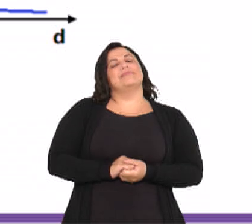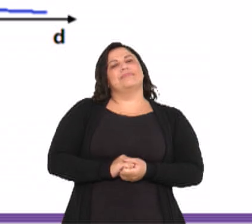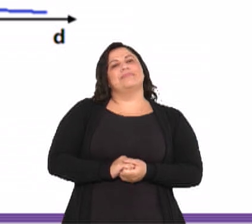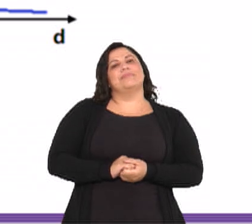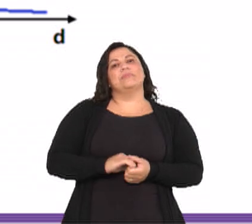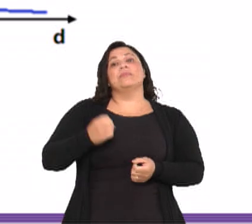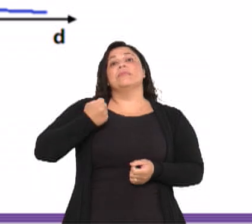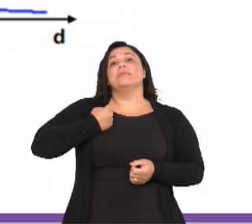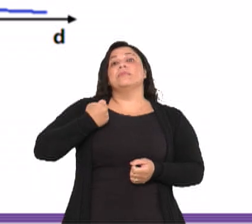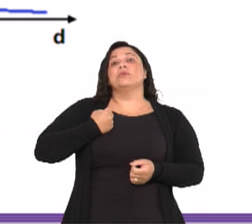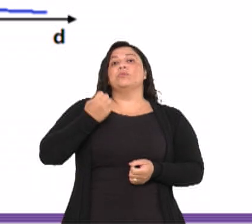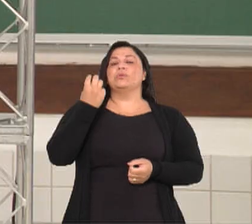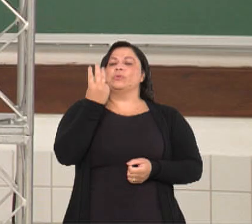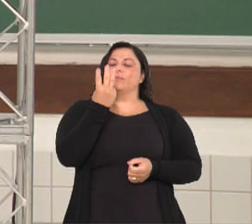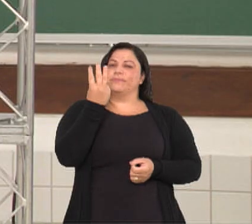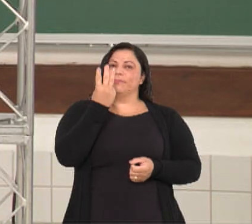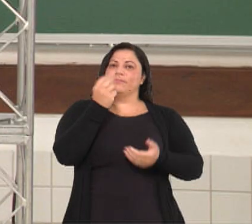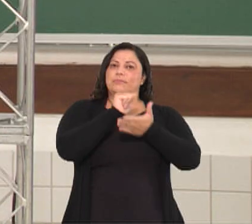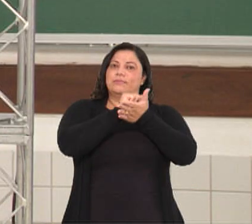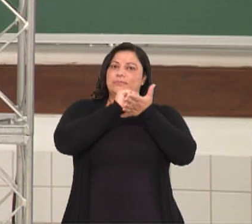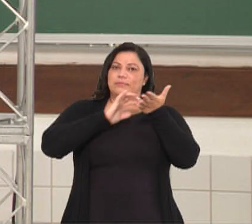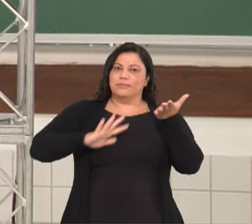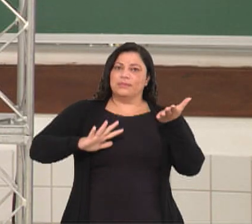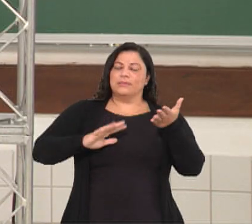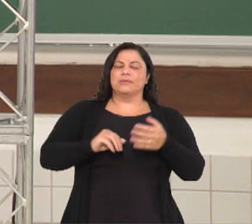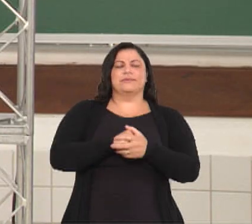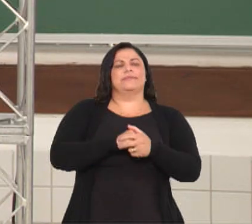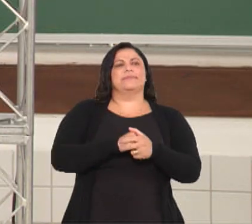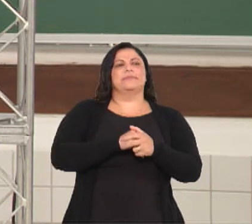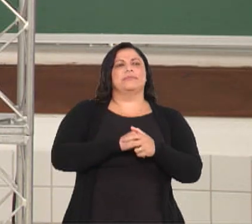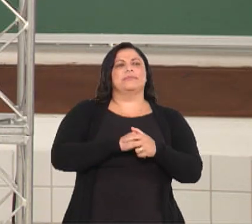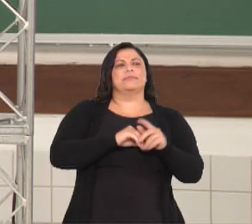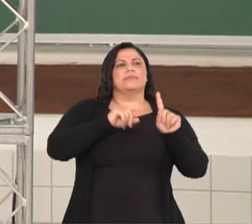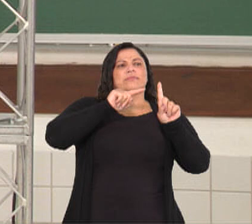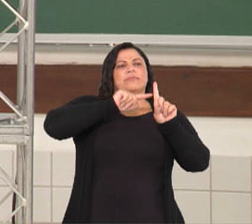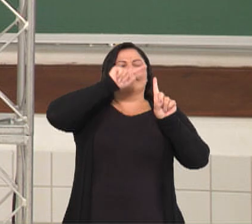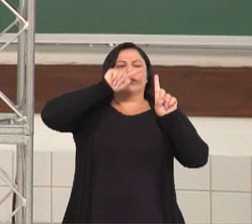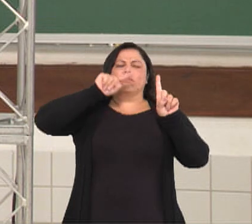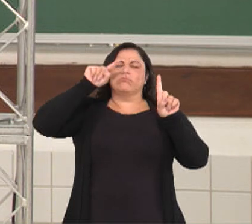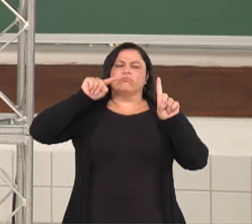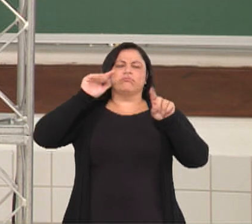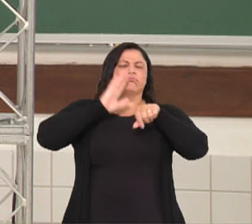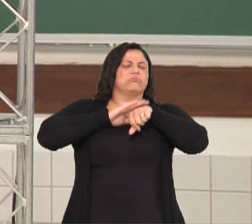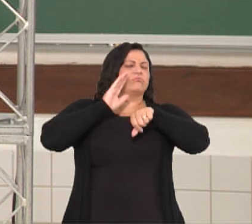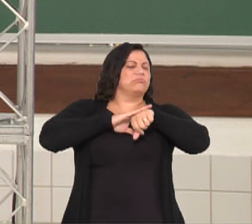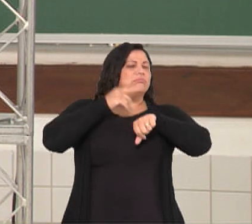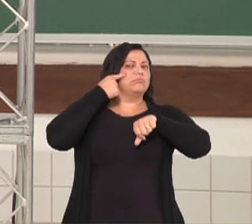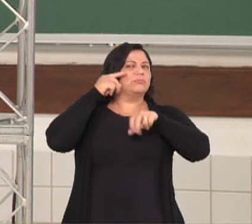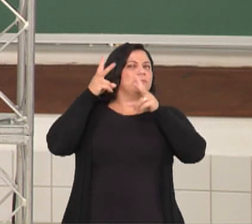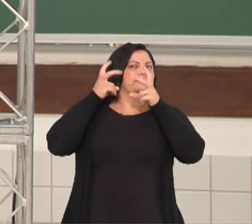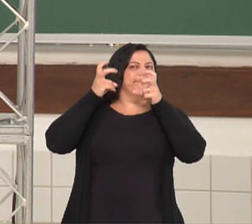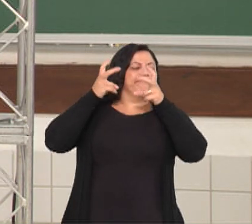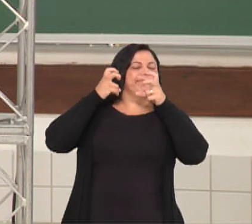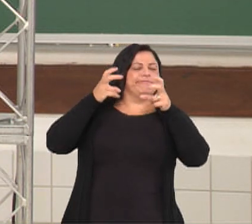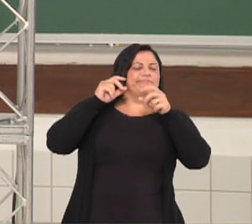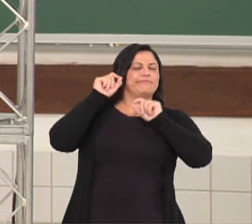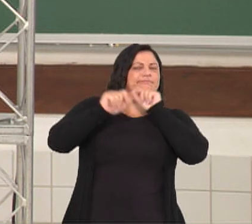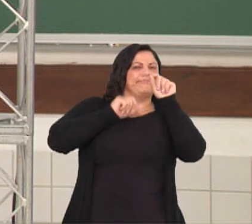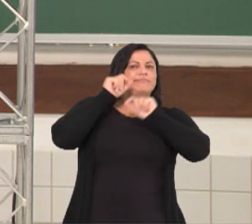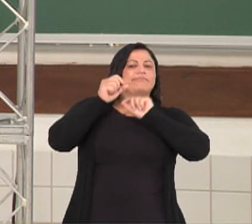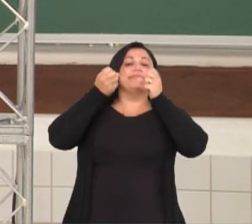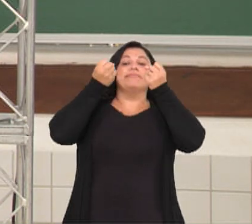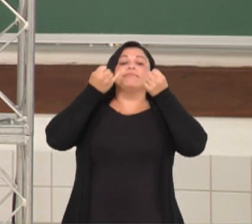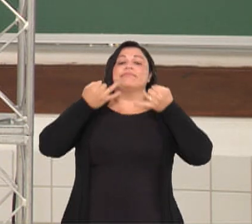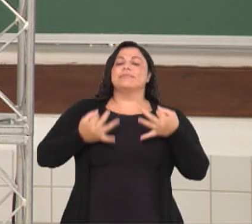Questão número 3, uma questão gráfica. Tempinho para você analisar e verificar e tentar dizer para a